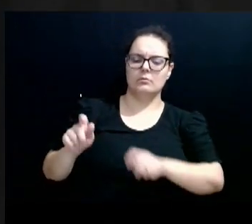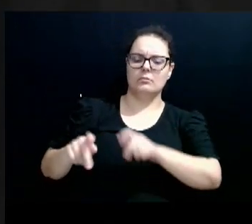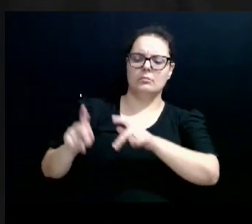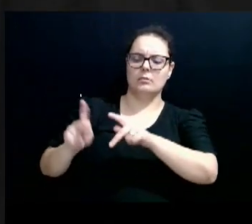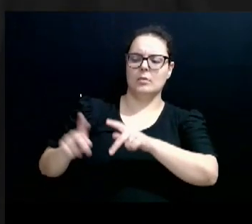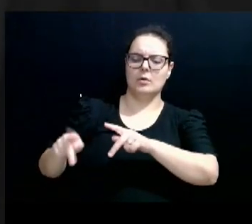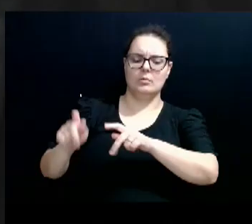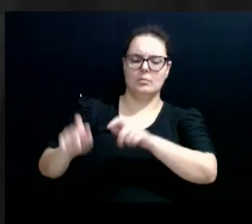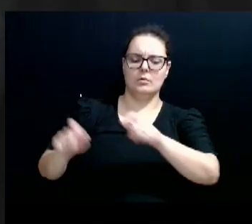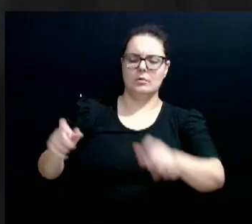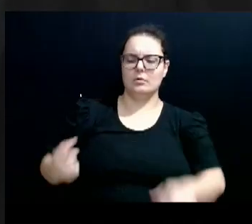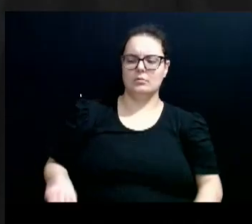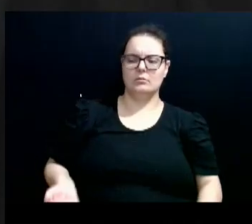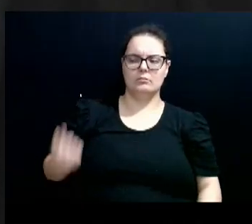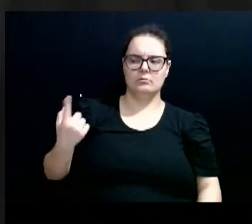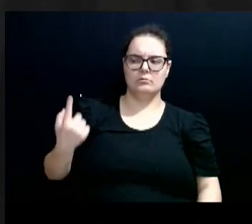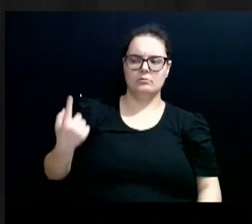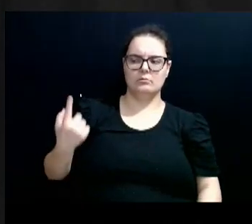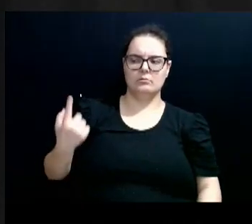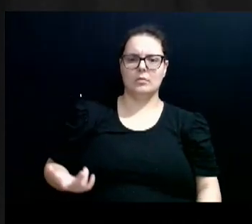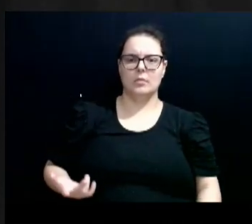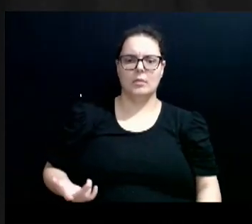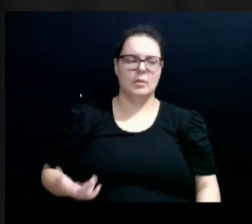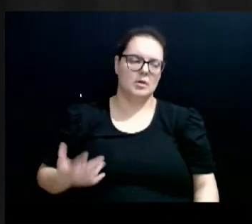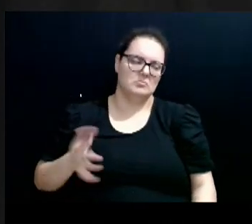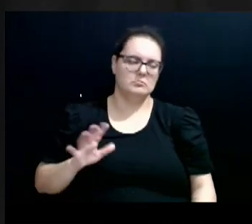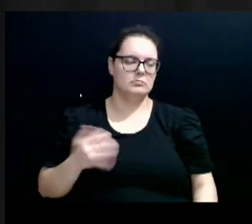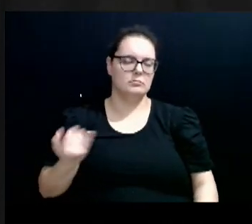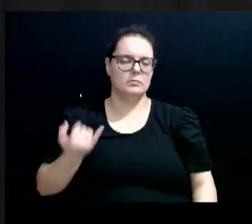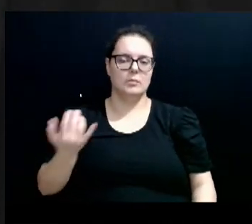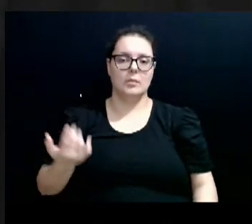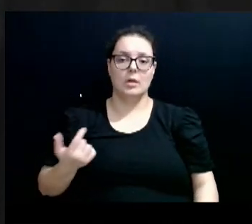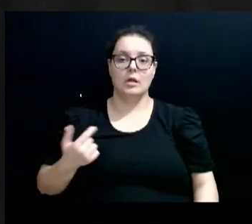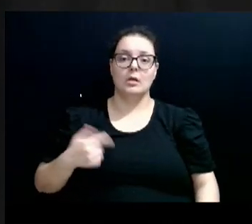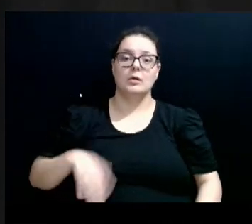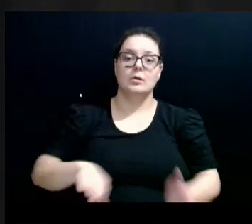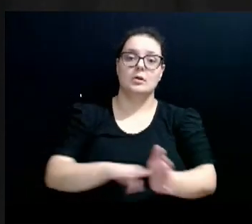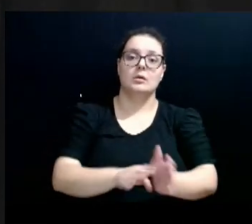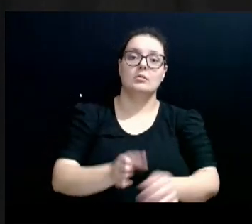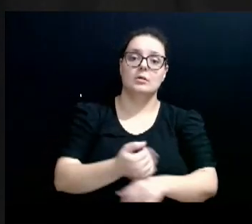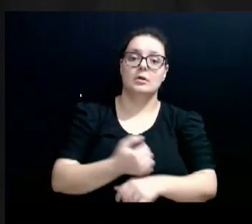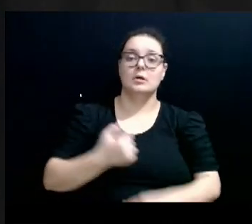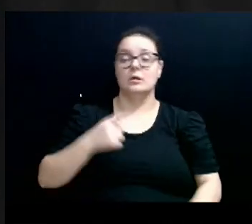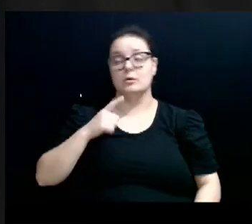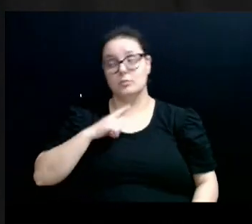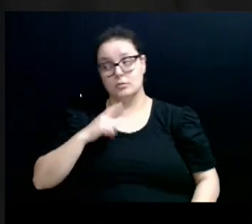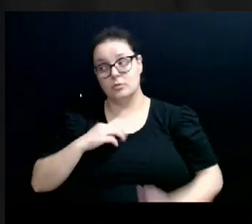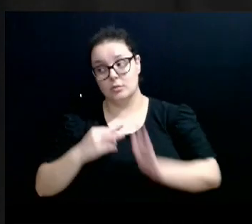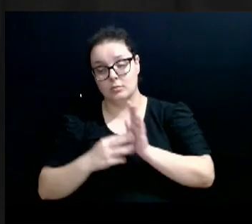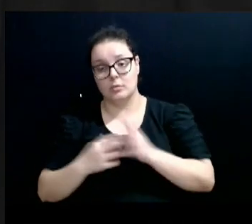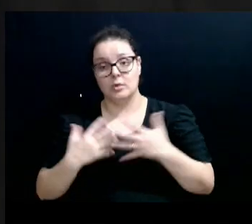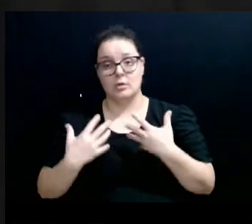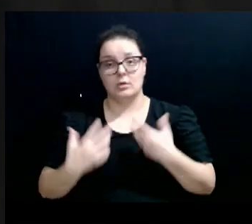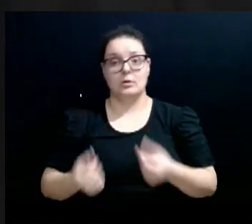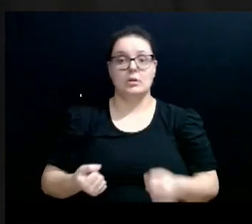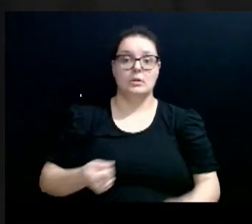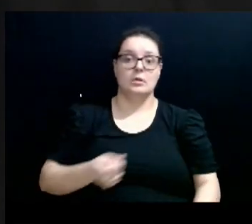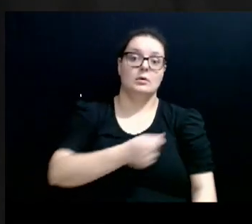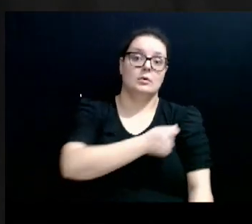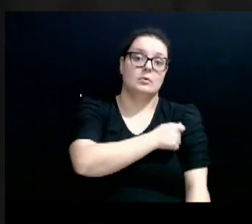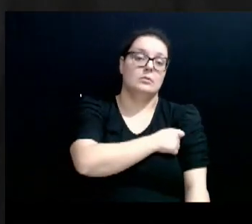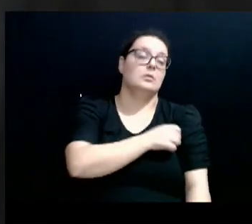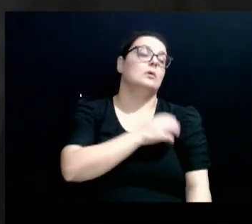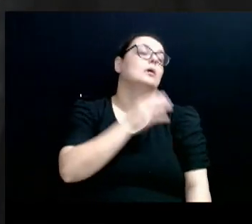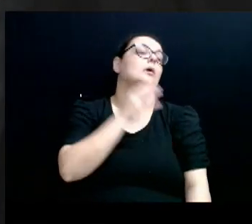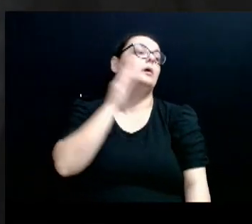não interessa. Por que eu chegava antes? Porque eu tinha uma metodologia da seguinte, eu quero receber o aluno. Então, eu chegava